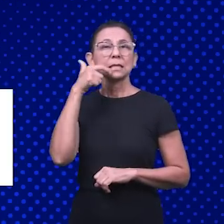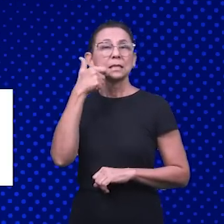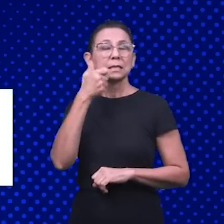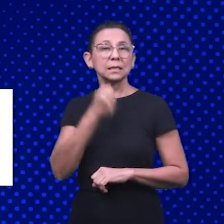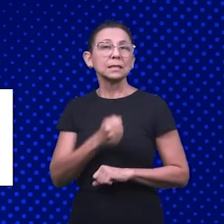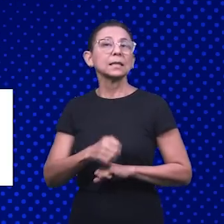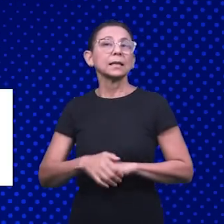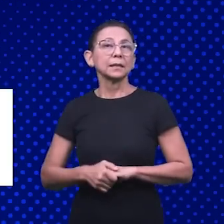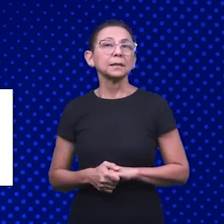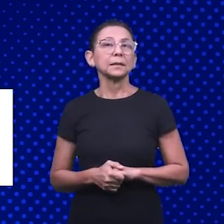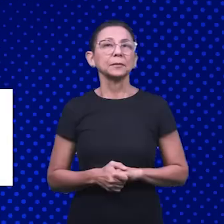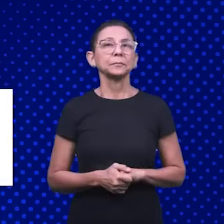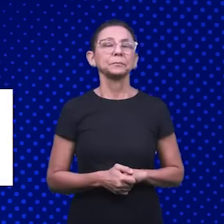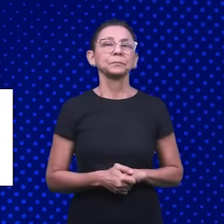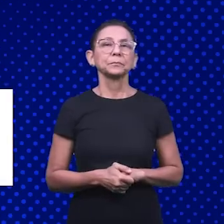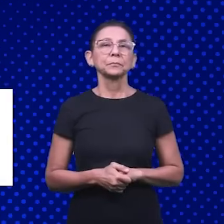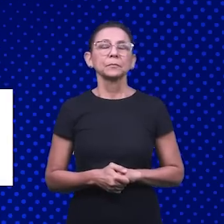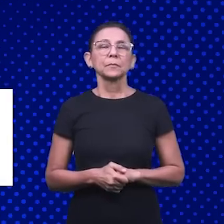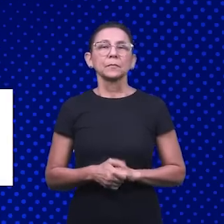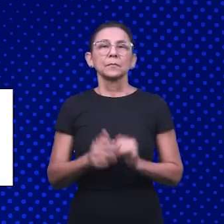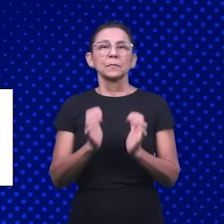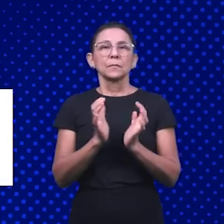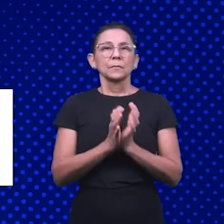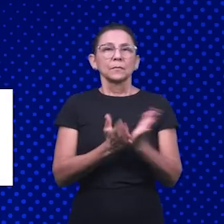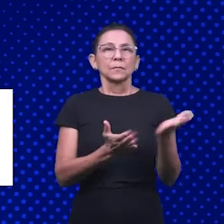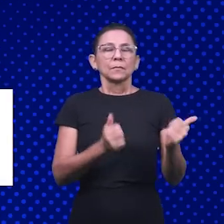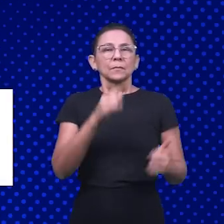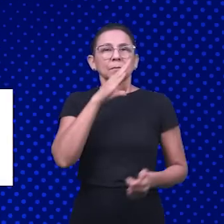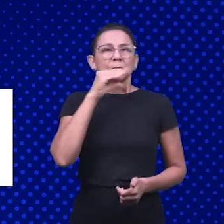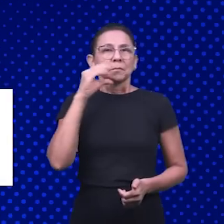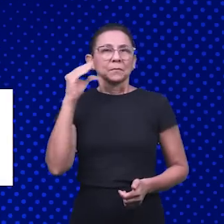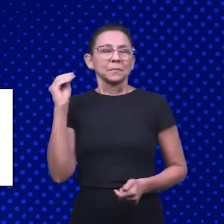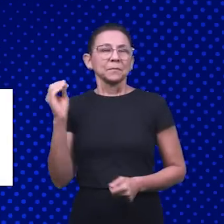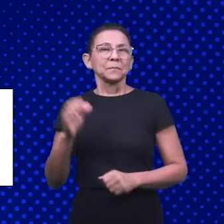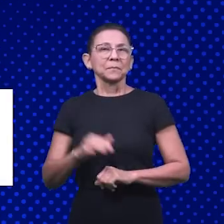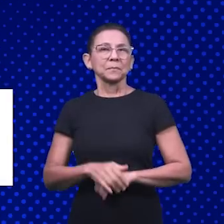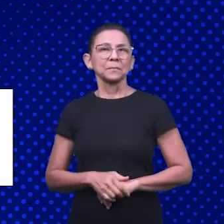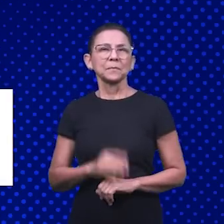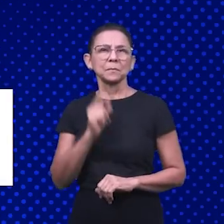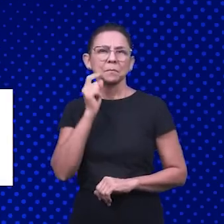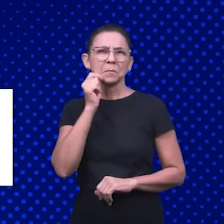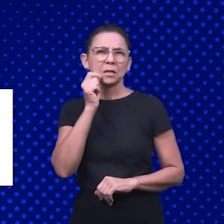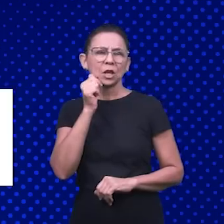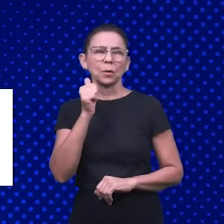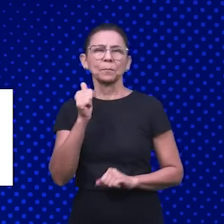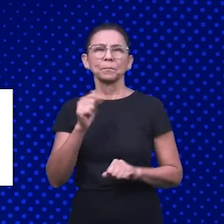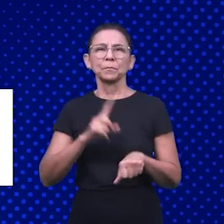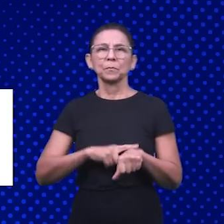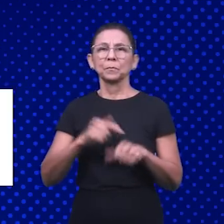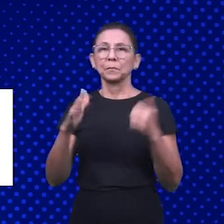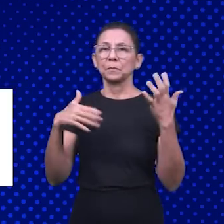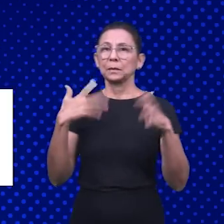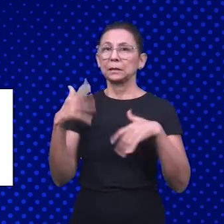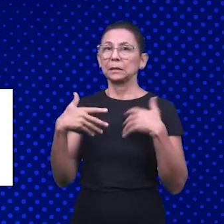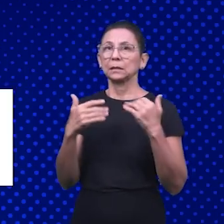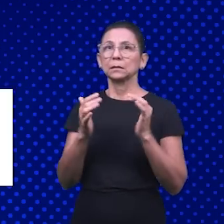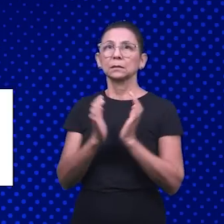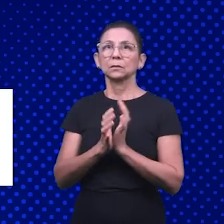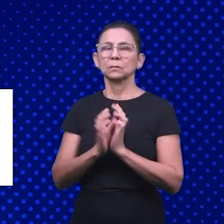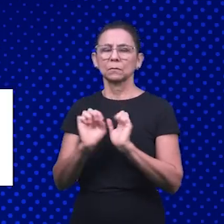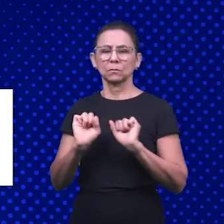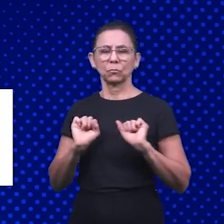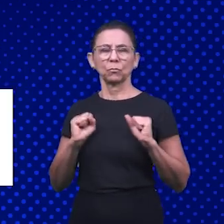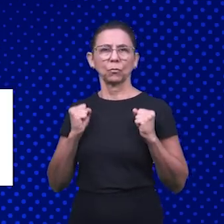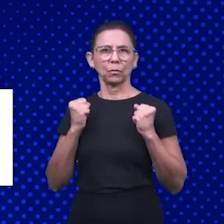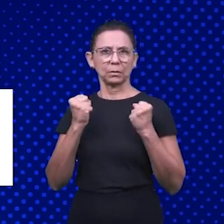seminário de jovens e adolescentes realizado em nosso Manaim, na capital Maceió. Momento de grande alegria para esse grupo que tem